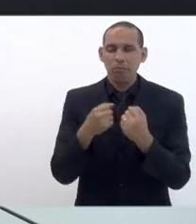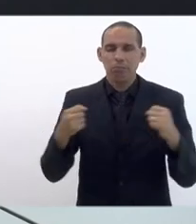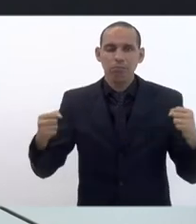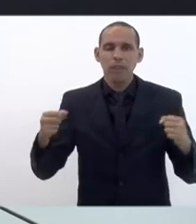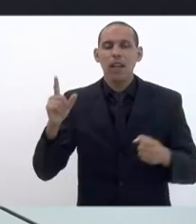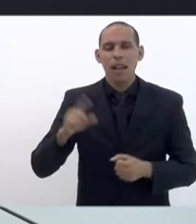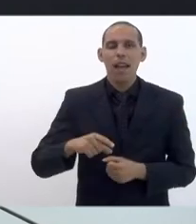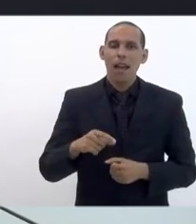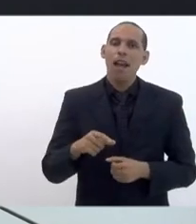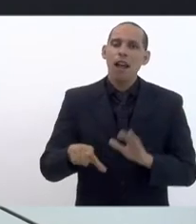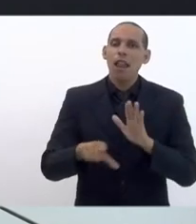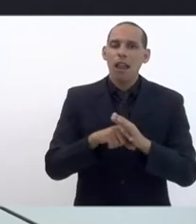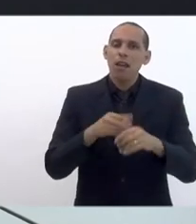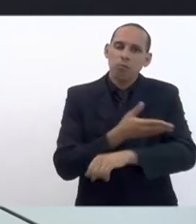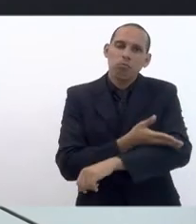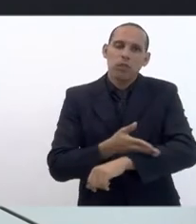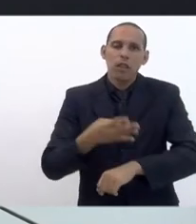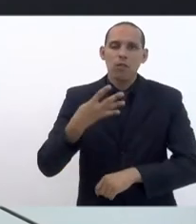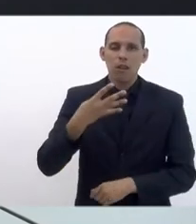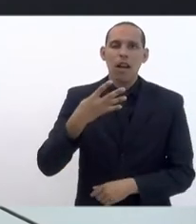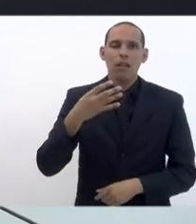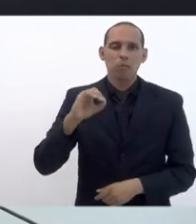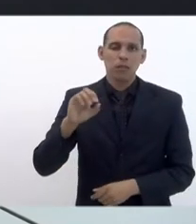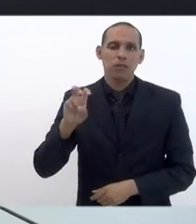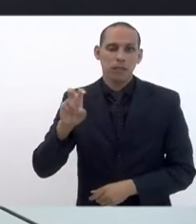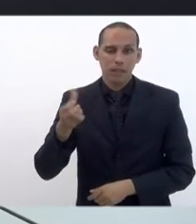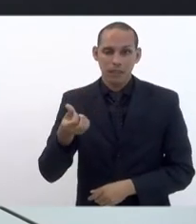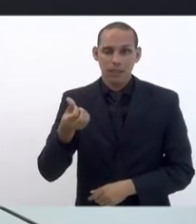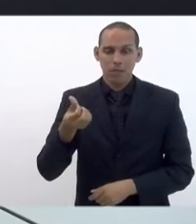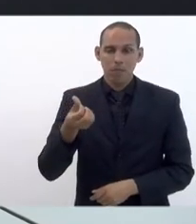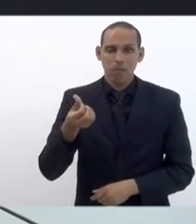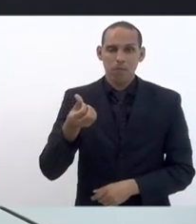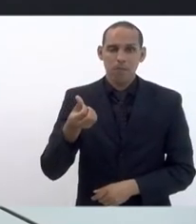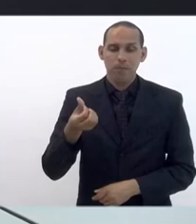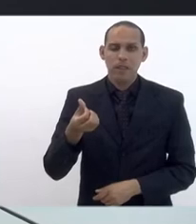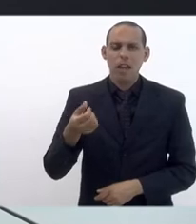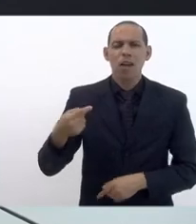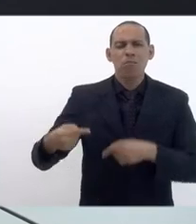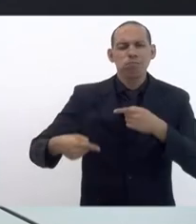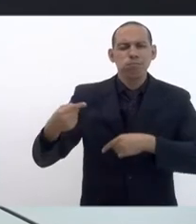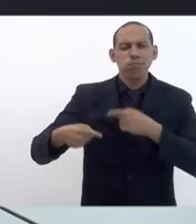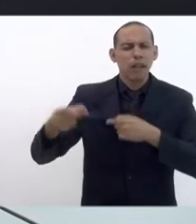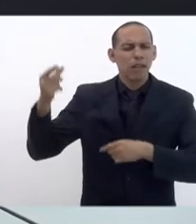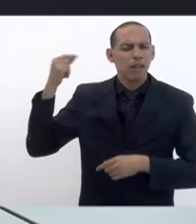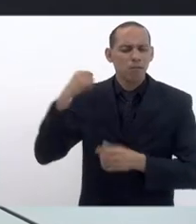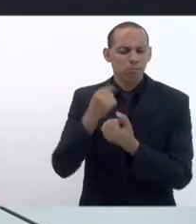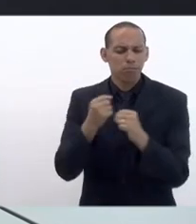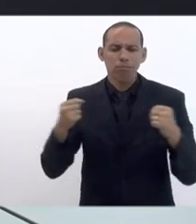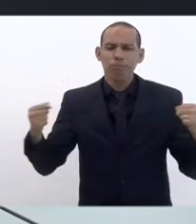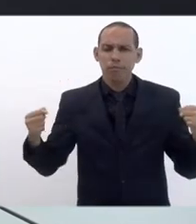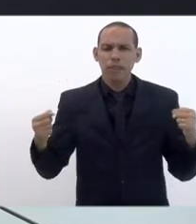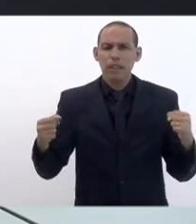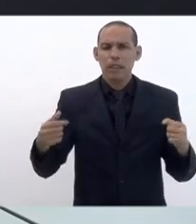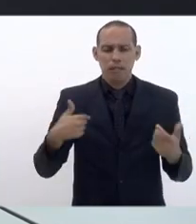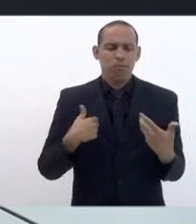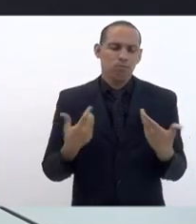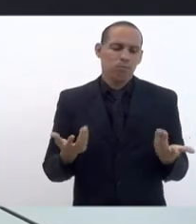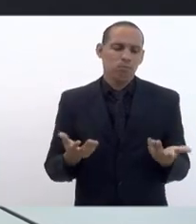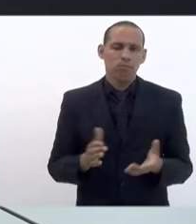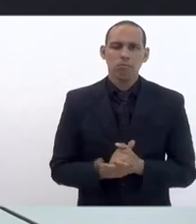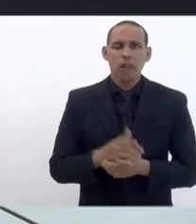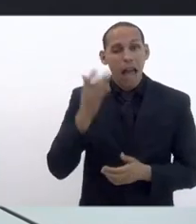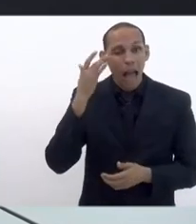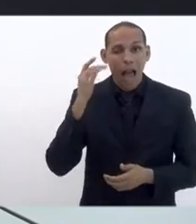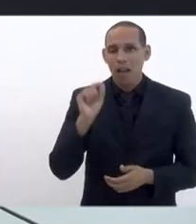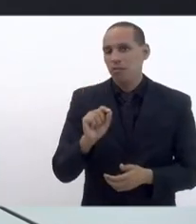uma lei ordinária, 4.056. É verdade. Aí, numa vez, teve uma discussão grande, e eu